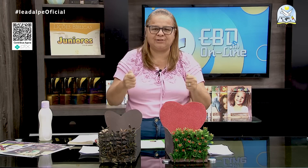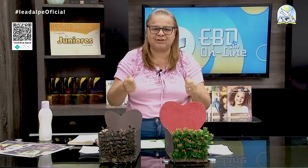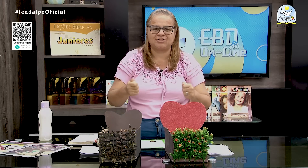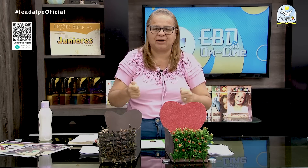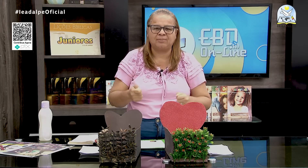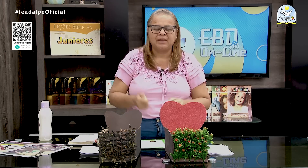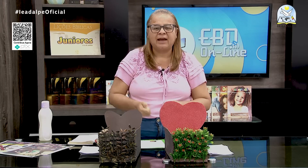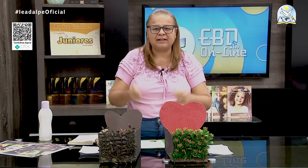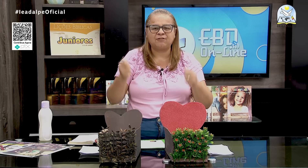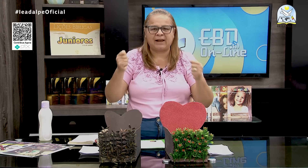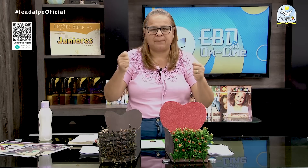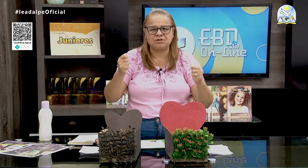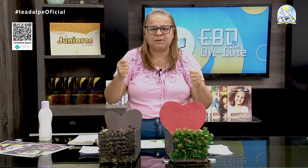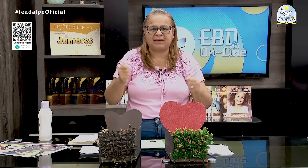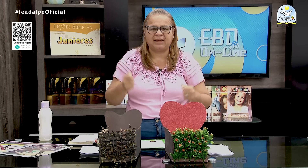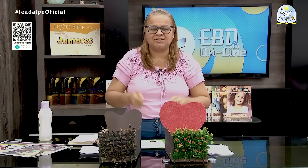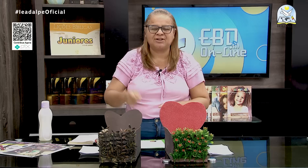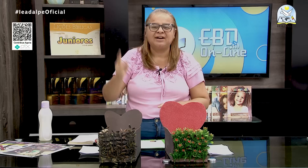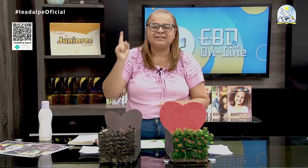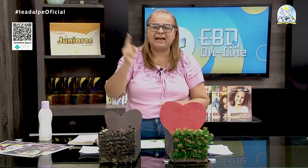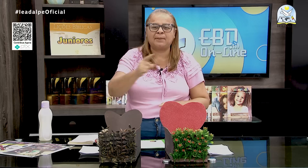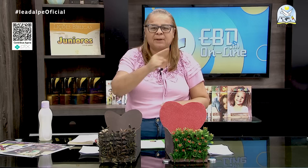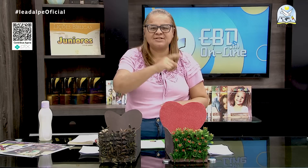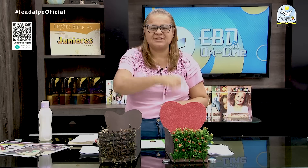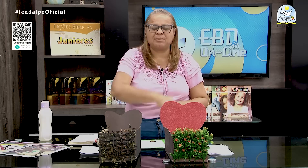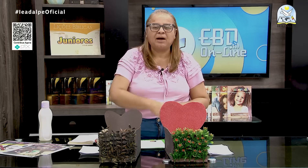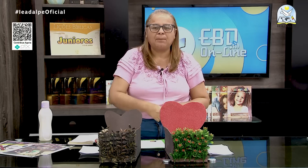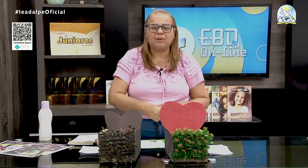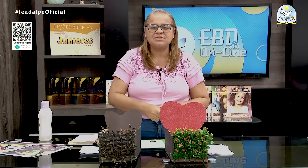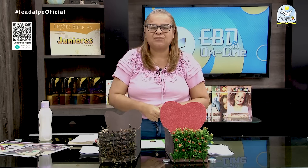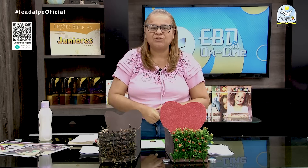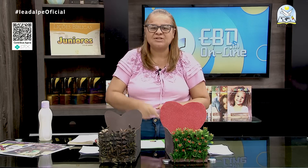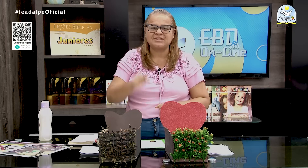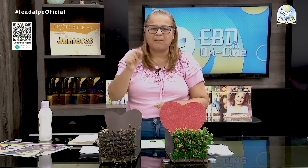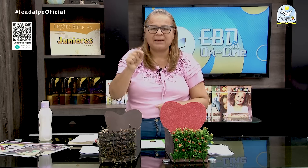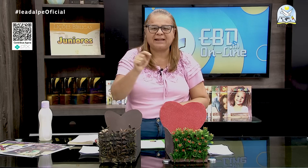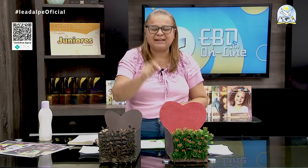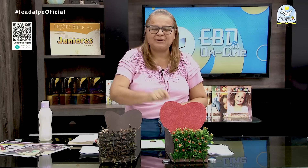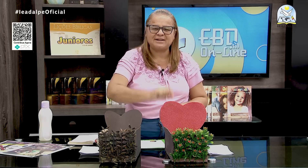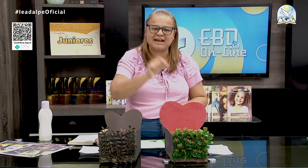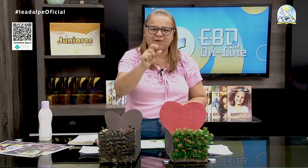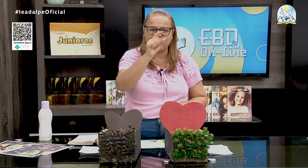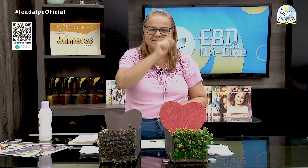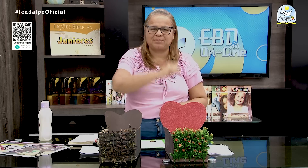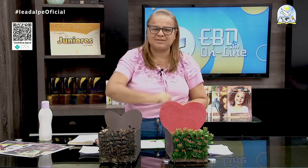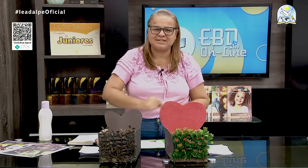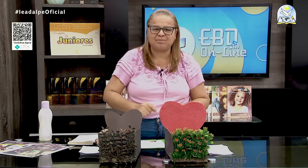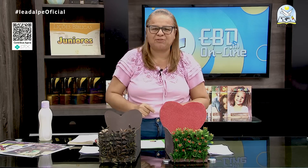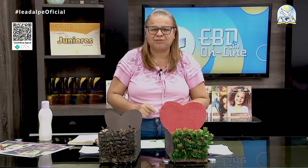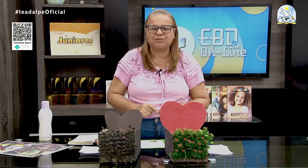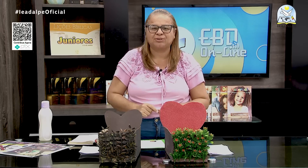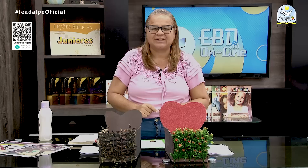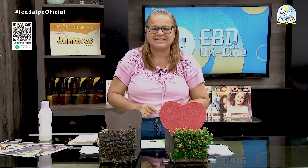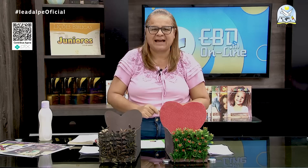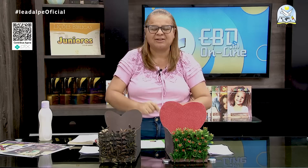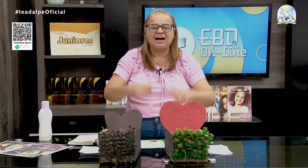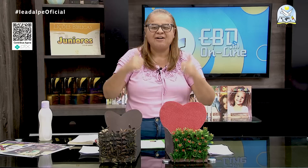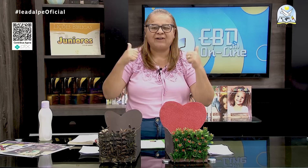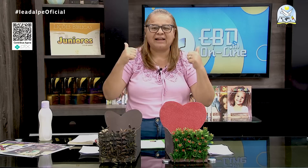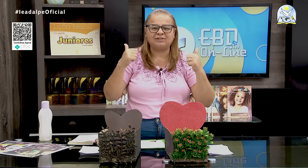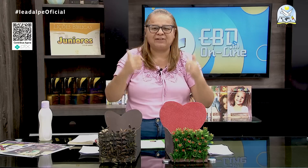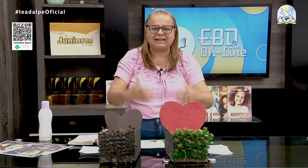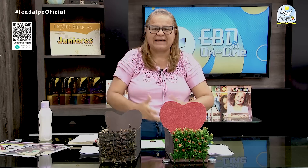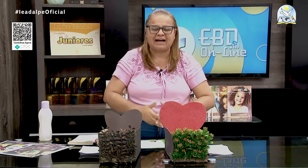o verdadeiro Cristão Então fala para os pequenos tem que produzir Bons Frutos são pequenininhos mas já começa a produzir um fruto Tá certo